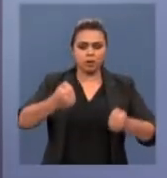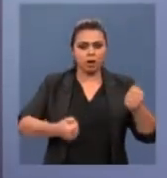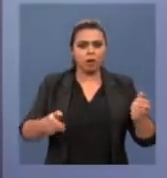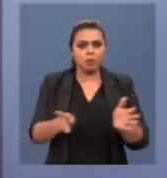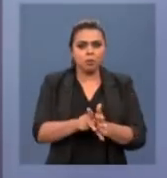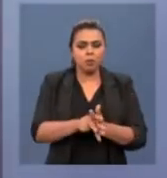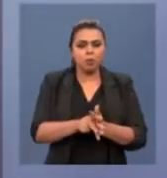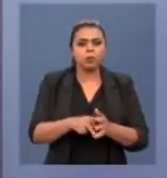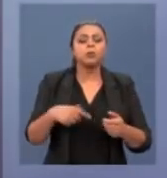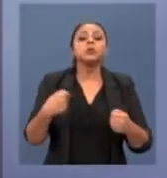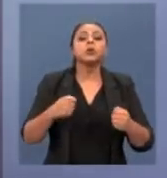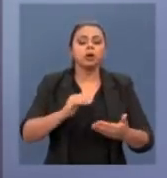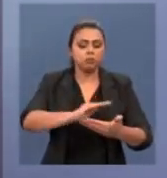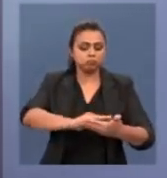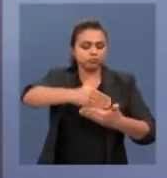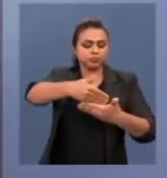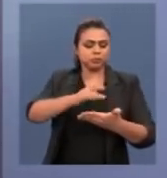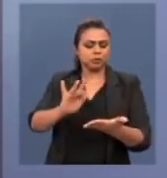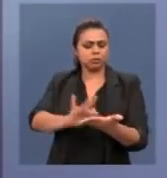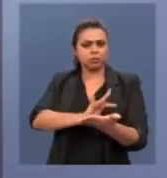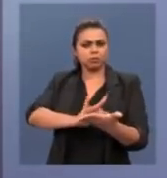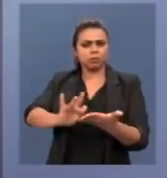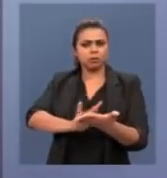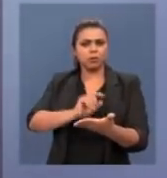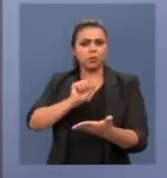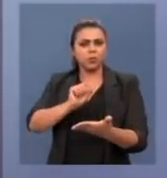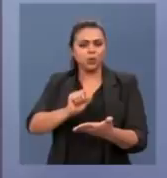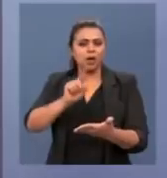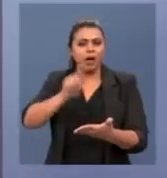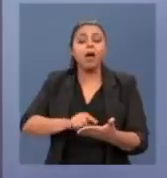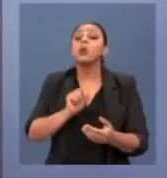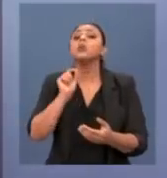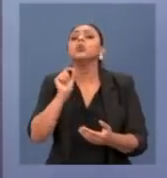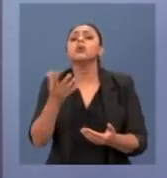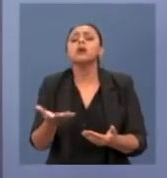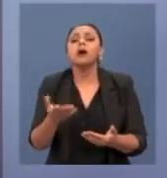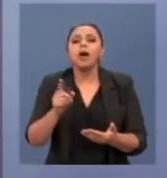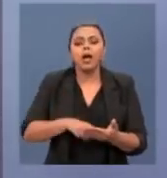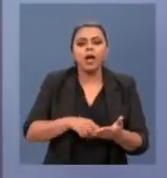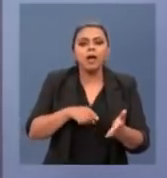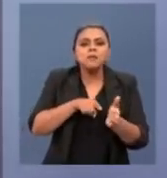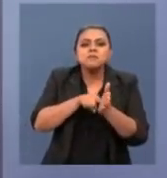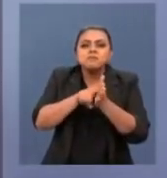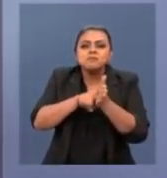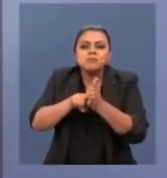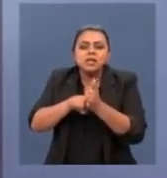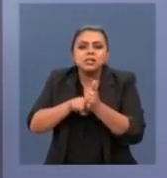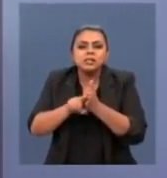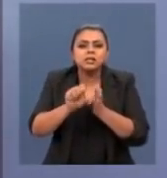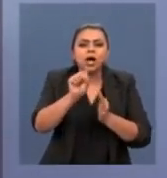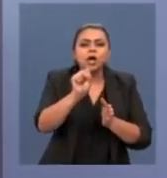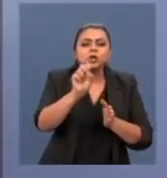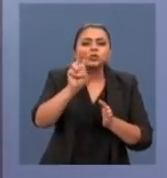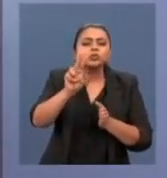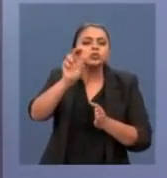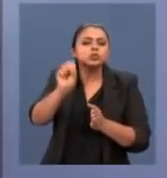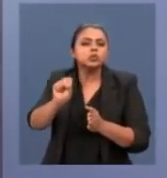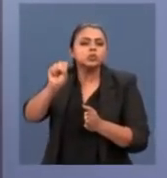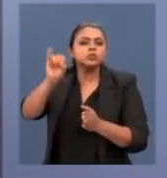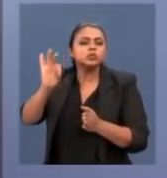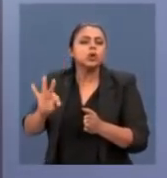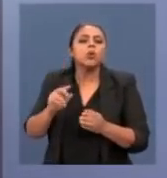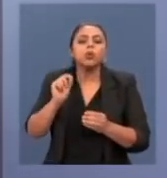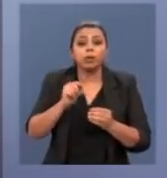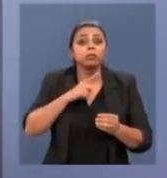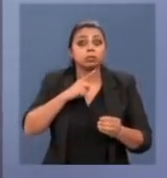polícia vai ter um tablet esse tablet será pra fazer o que você pesquisar o susto que é o sistema único de segurança pública já tem